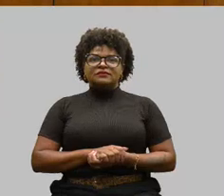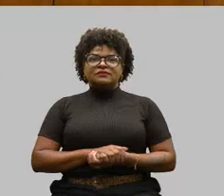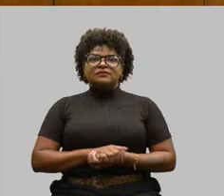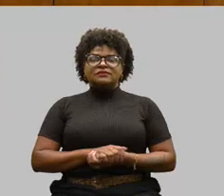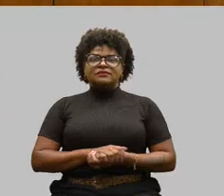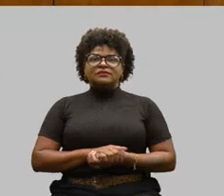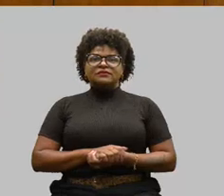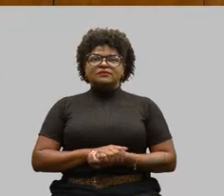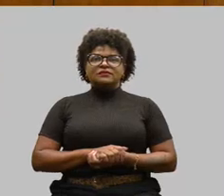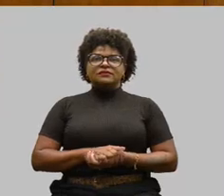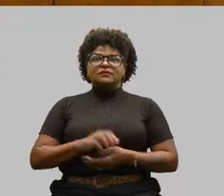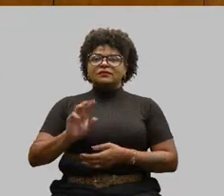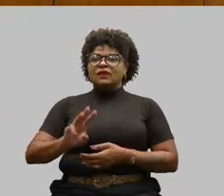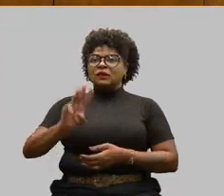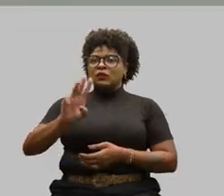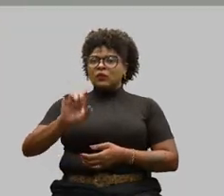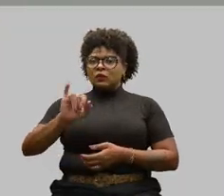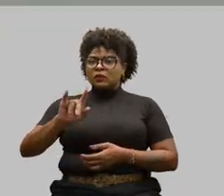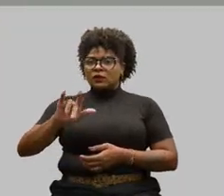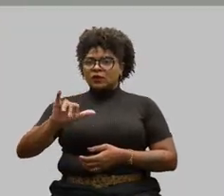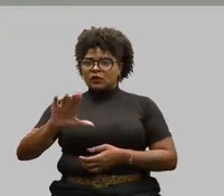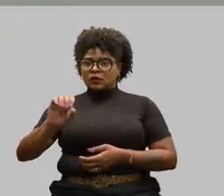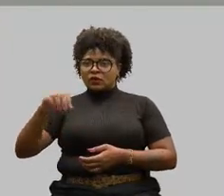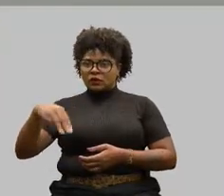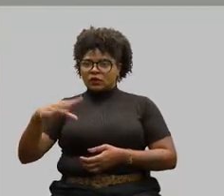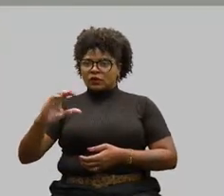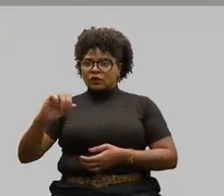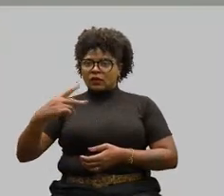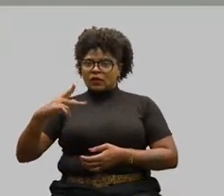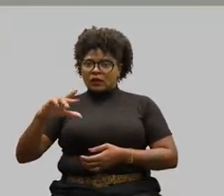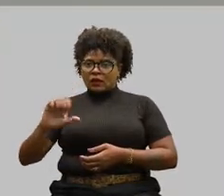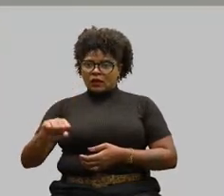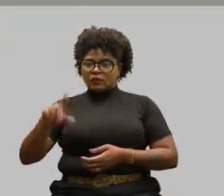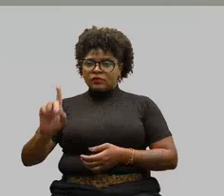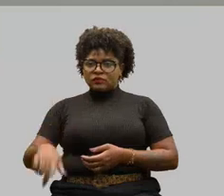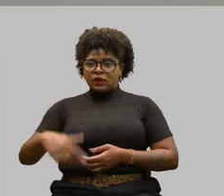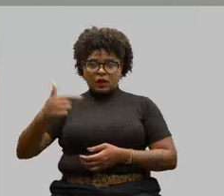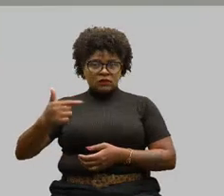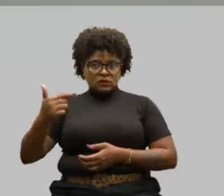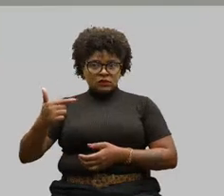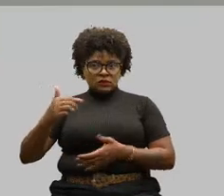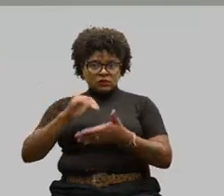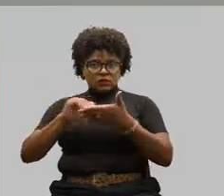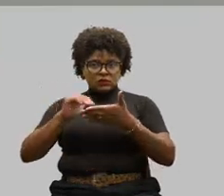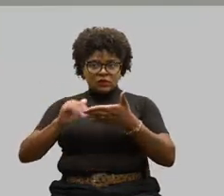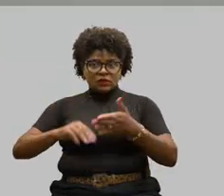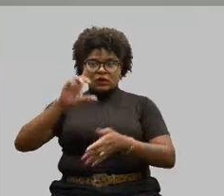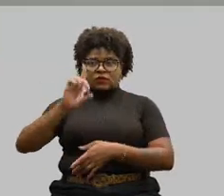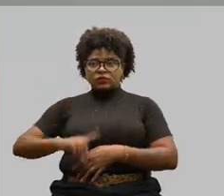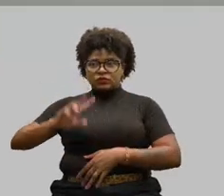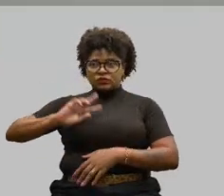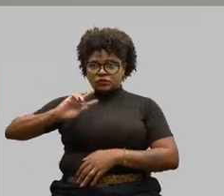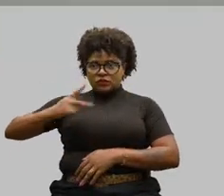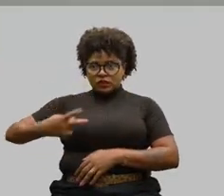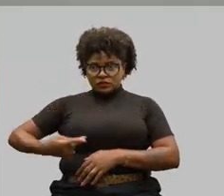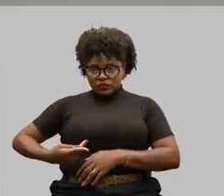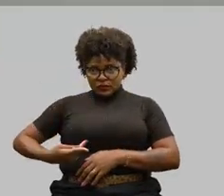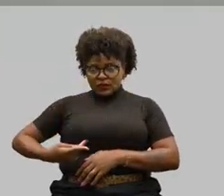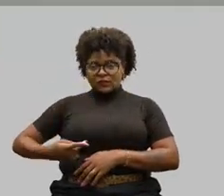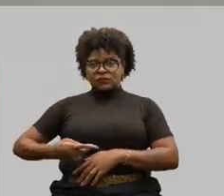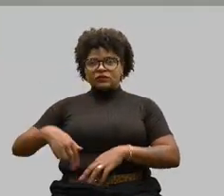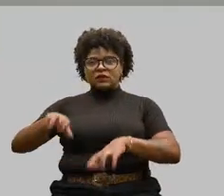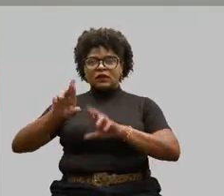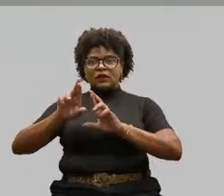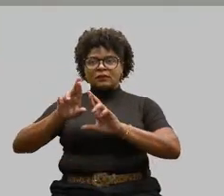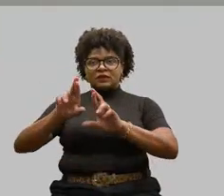Duílio Campos subsecretário de direitos humanos representando Elizabeth Jucá e Melo jacomete secretária